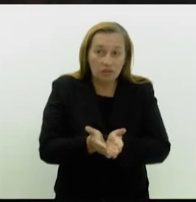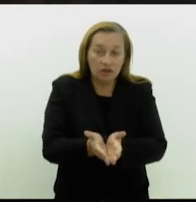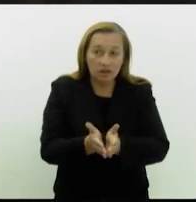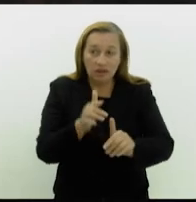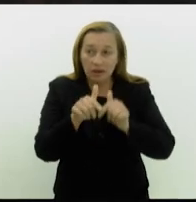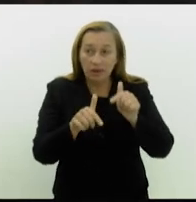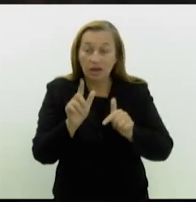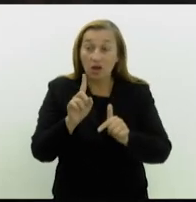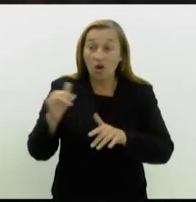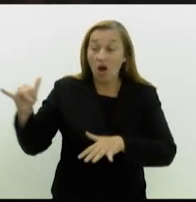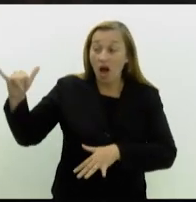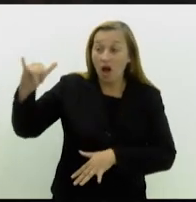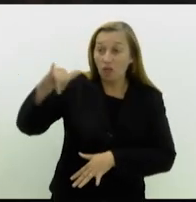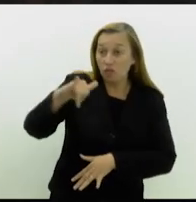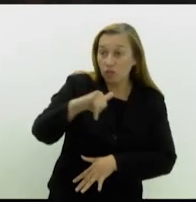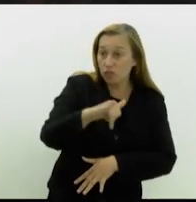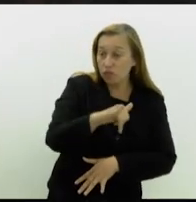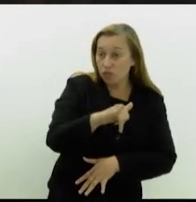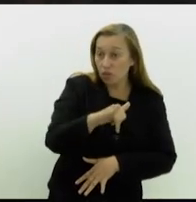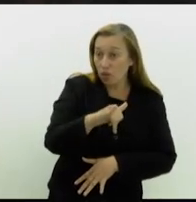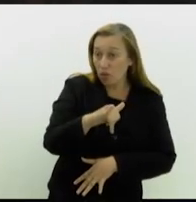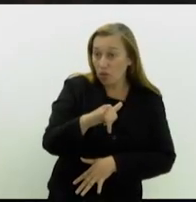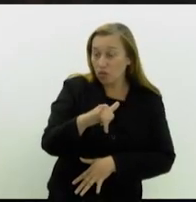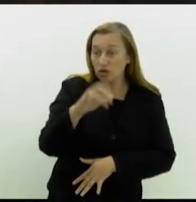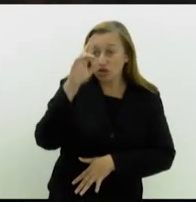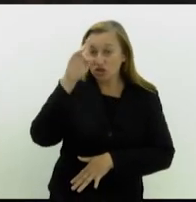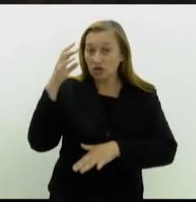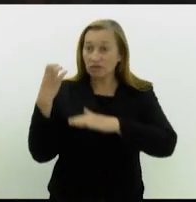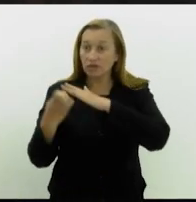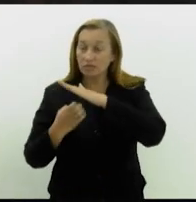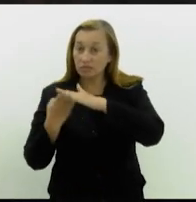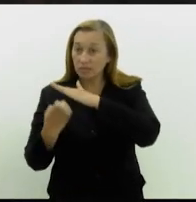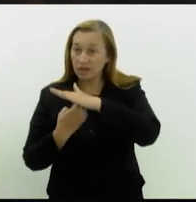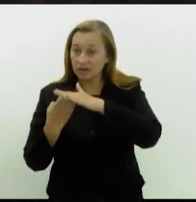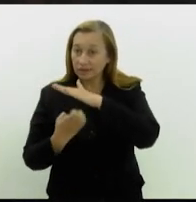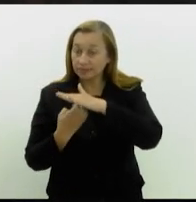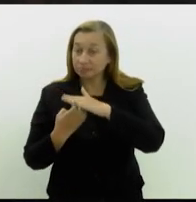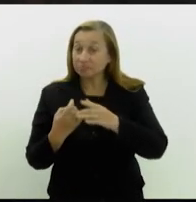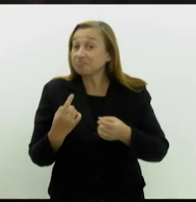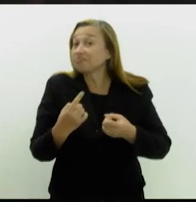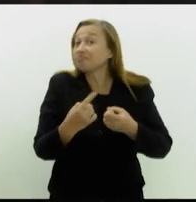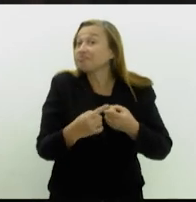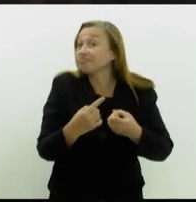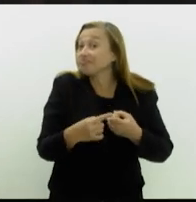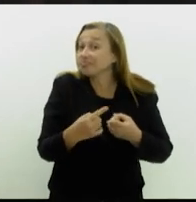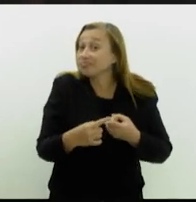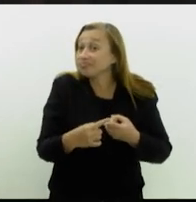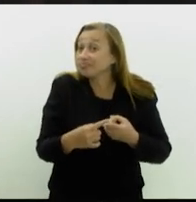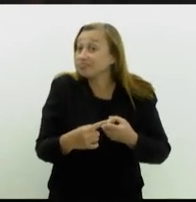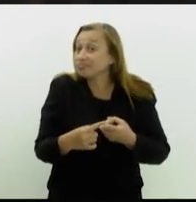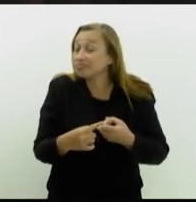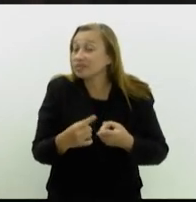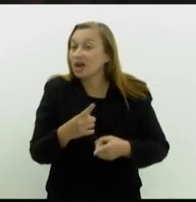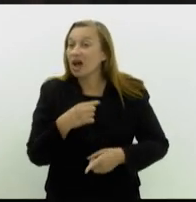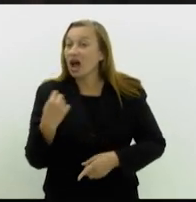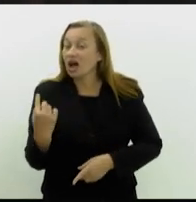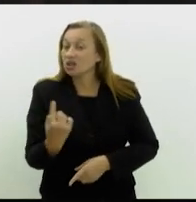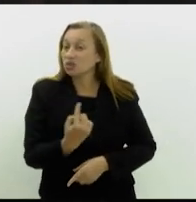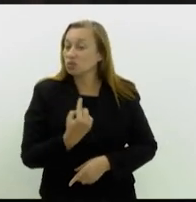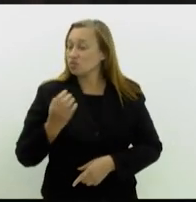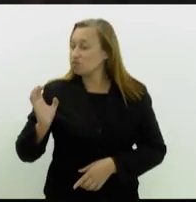aviões executivos ainda não veio na pauta é porque a nossa